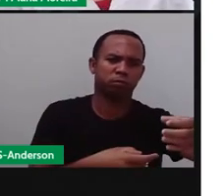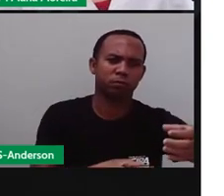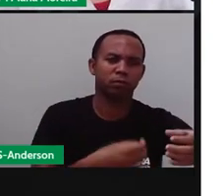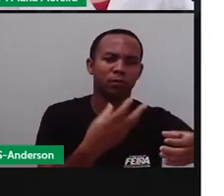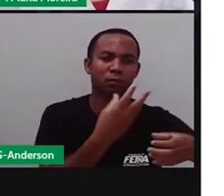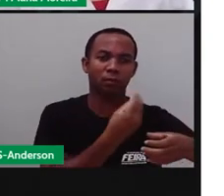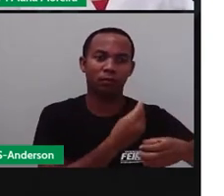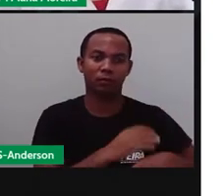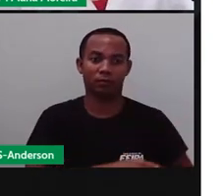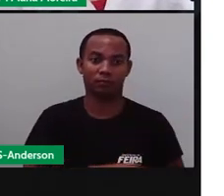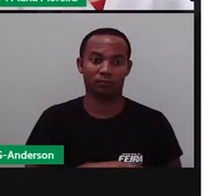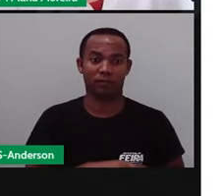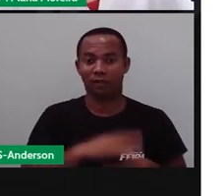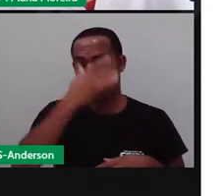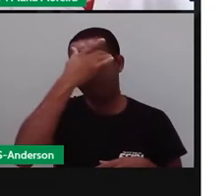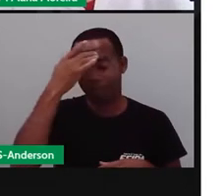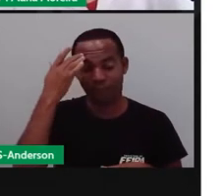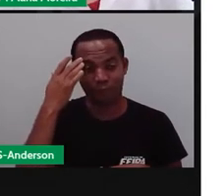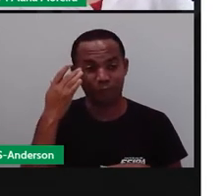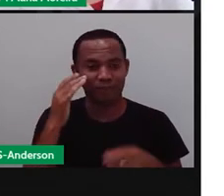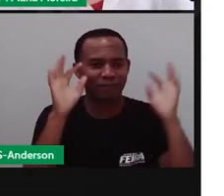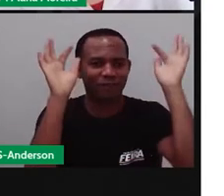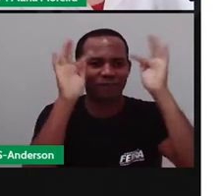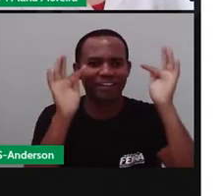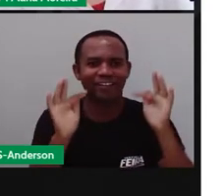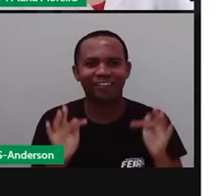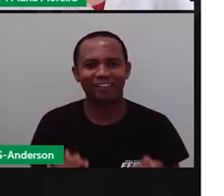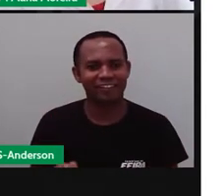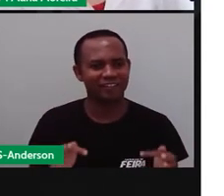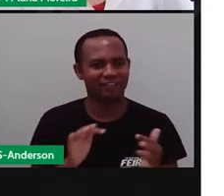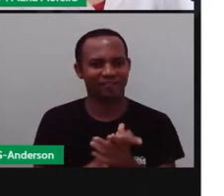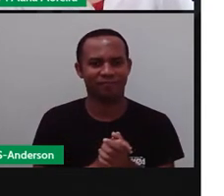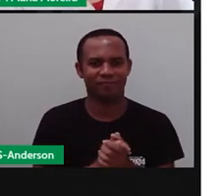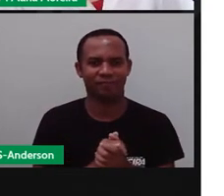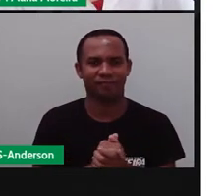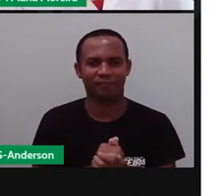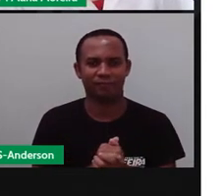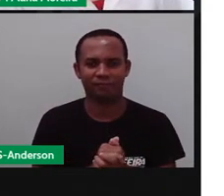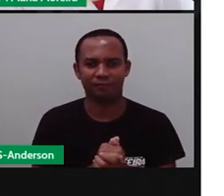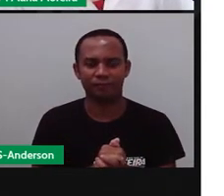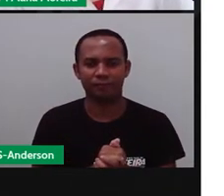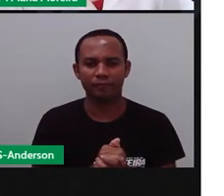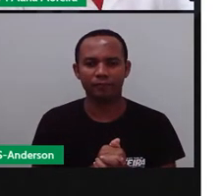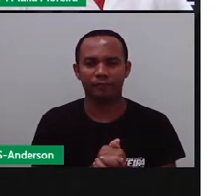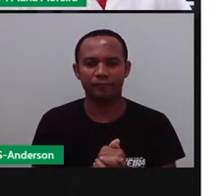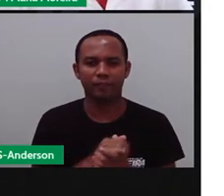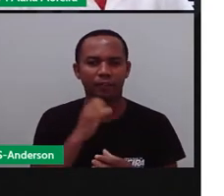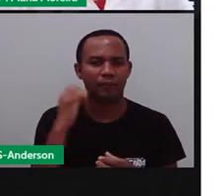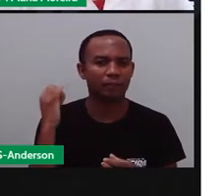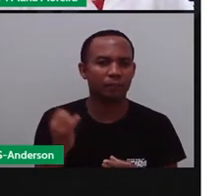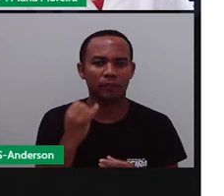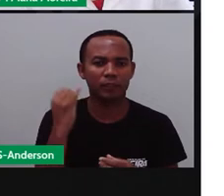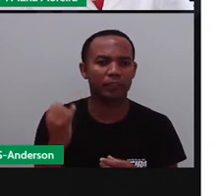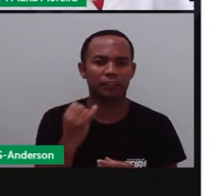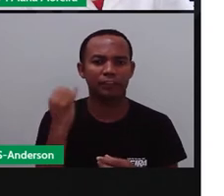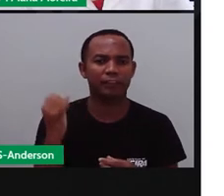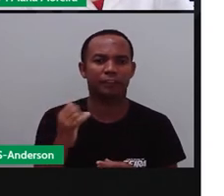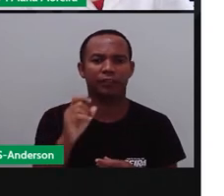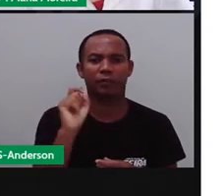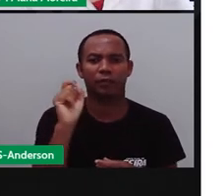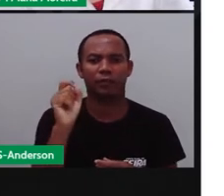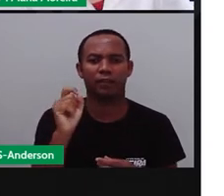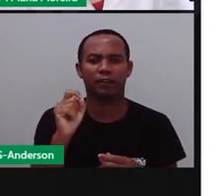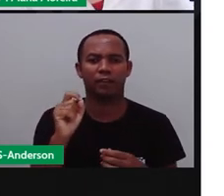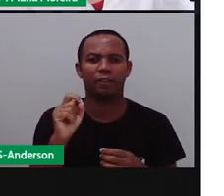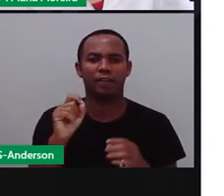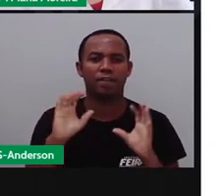um povo alimentado, ele vai ser o quê? Um povo feliz. Bom, a importância da gastronomia, né? A